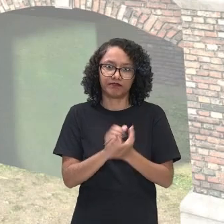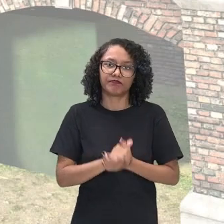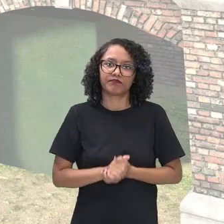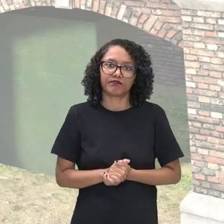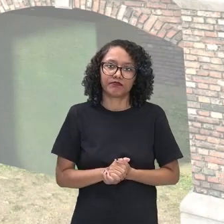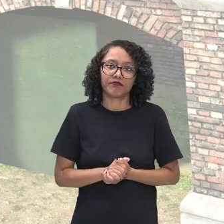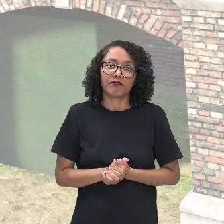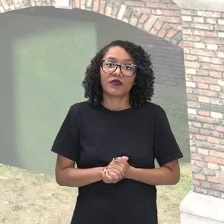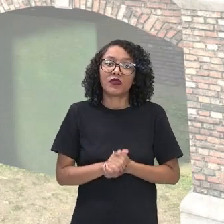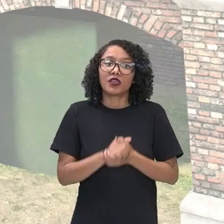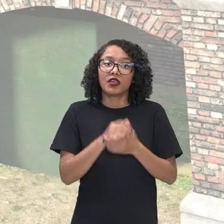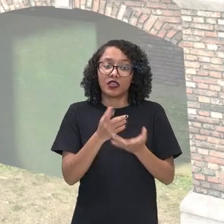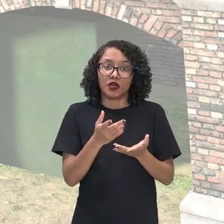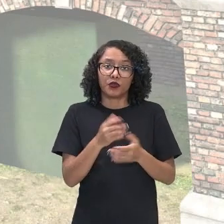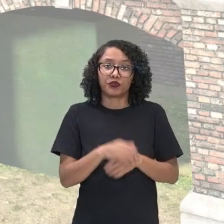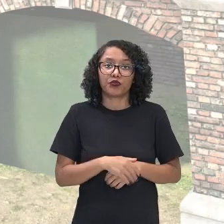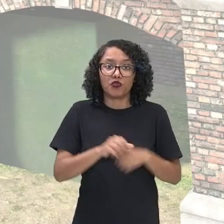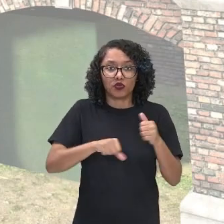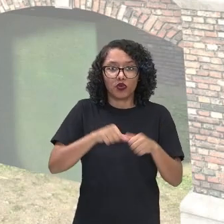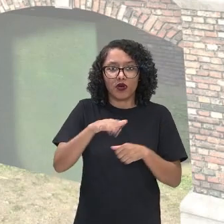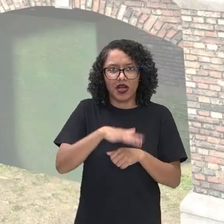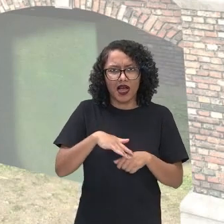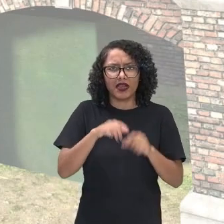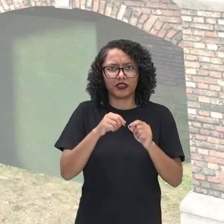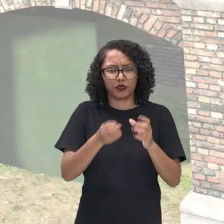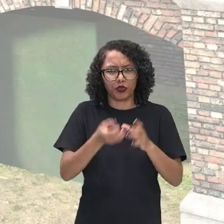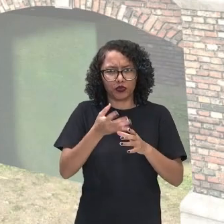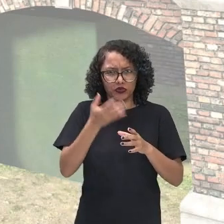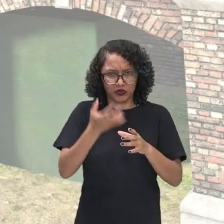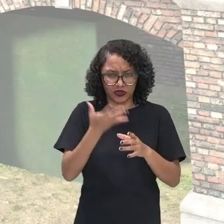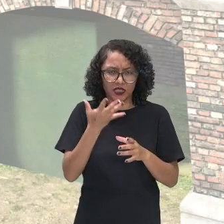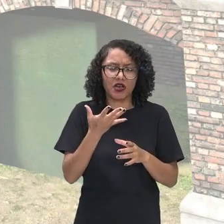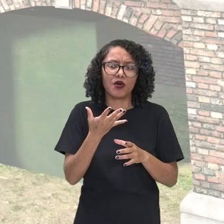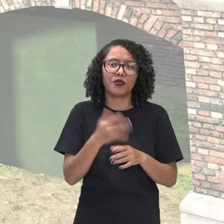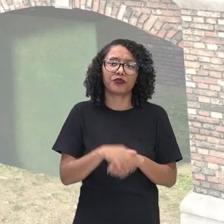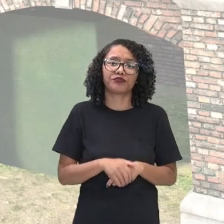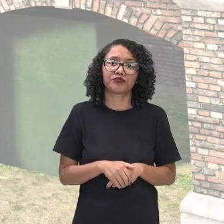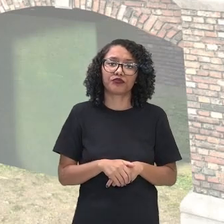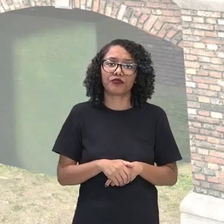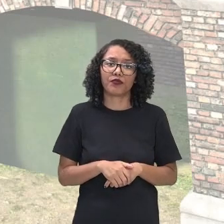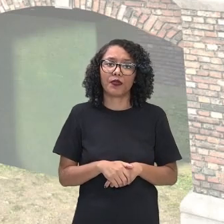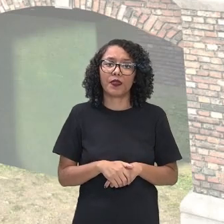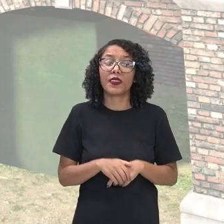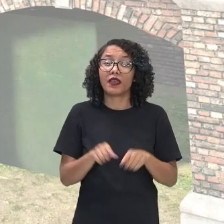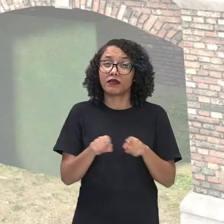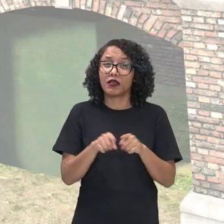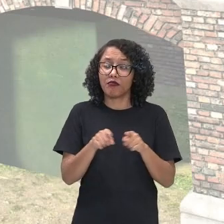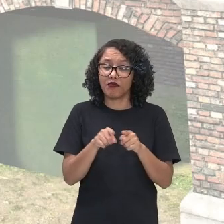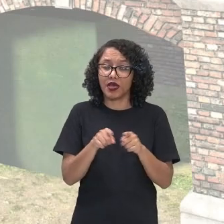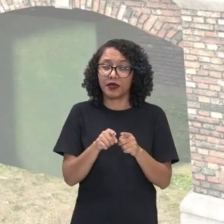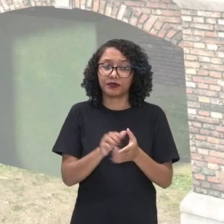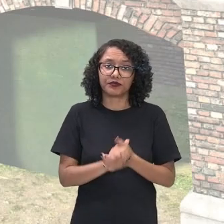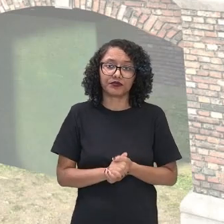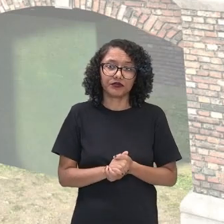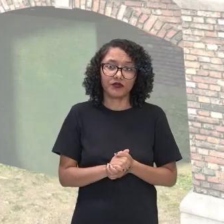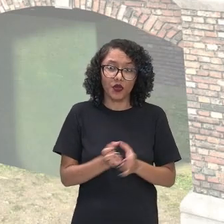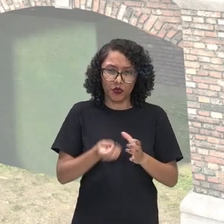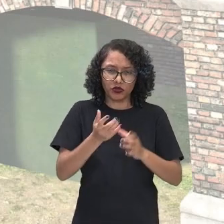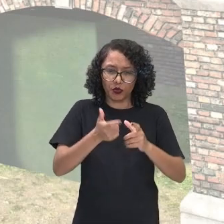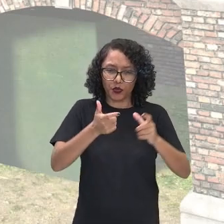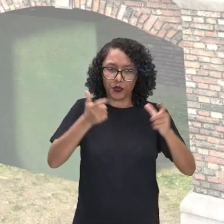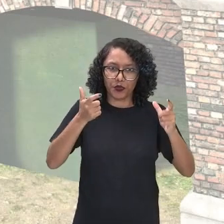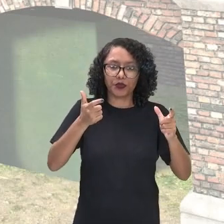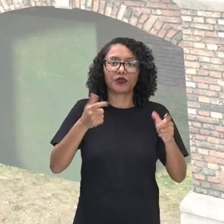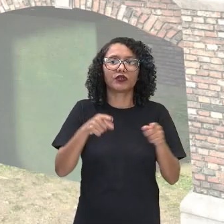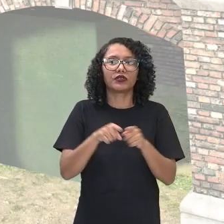a produção manufatureira, aumentando a eficiência e a produtividade. Então, a gente vai ver agora